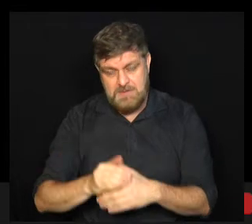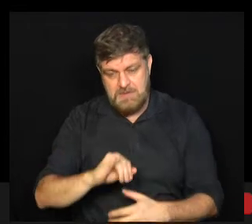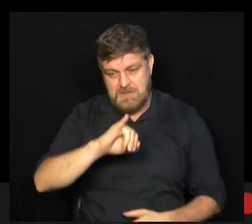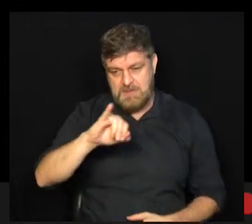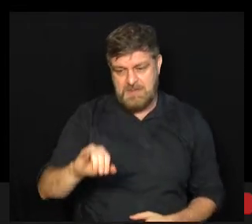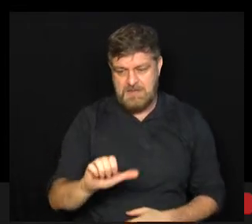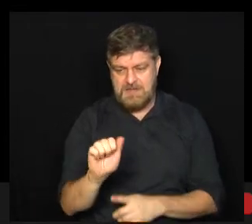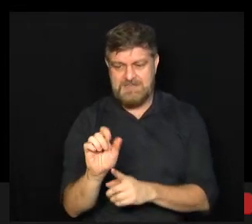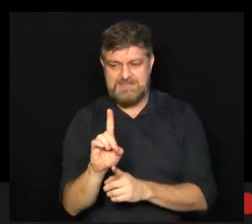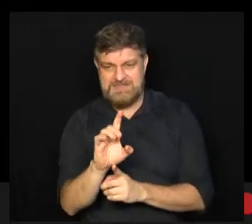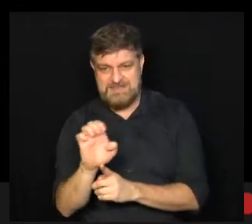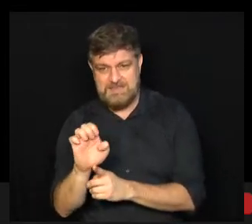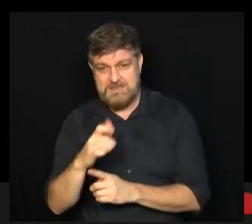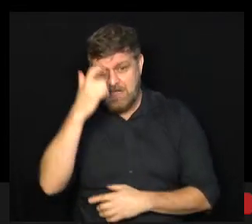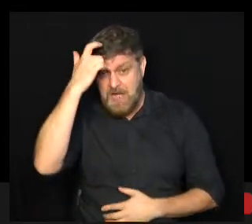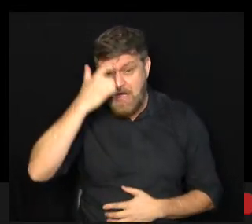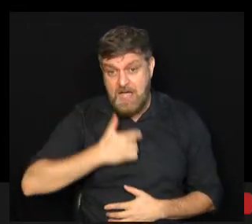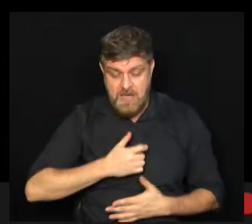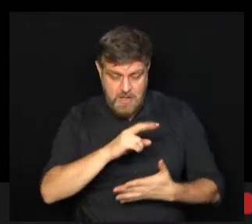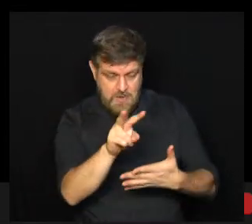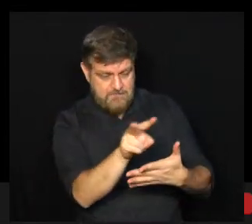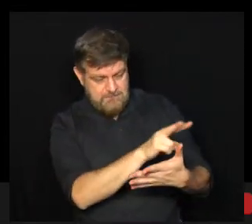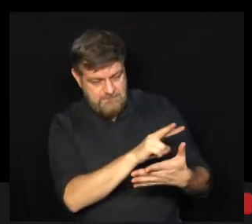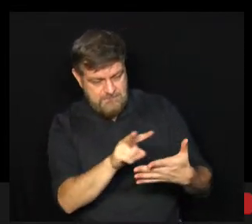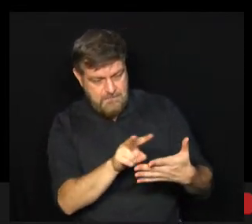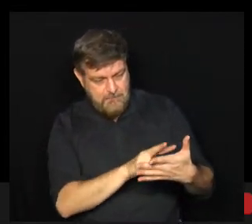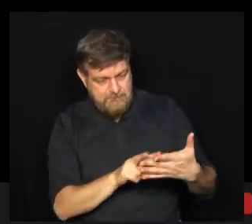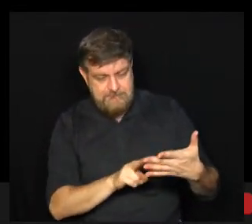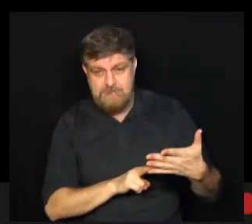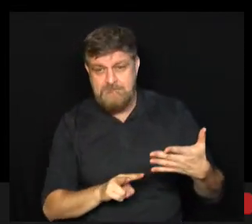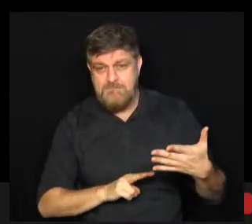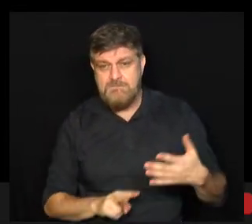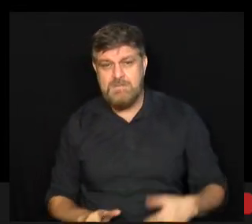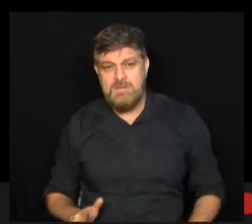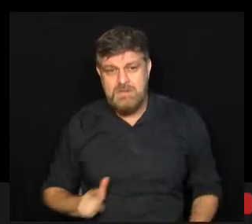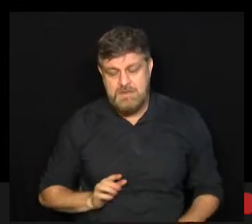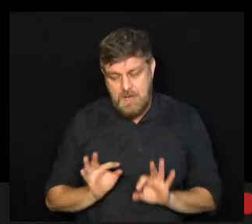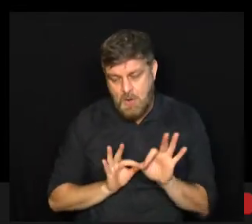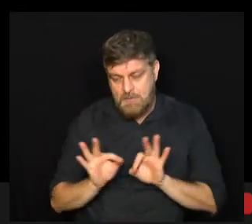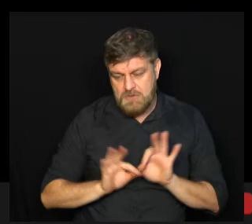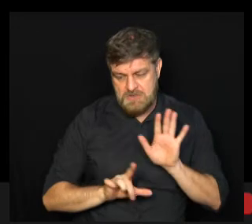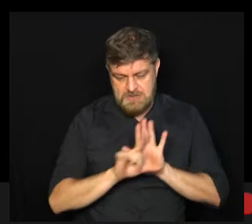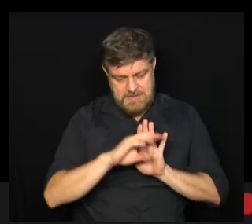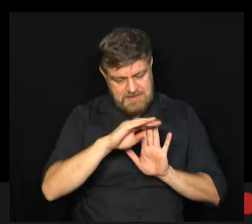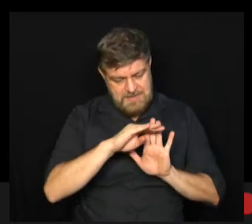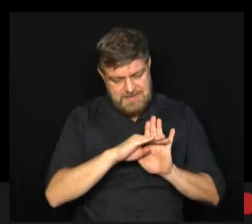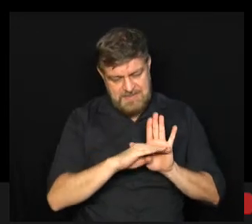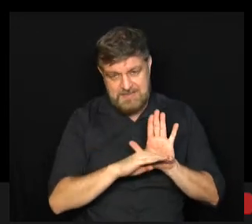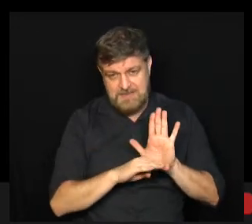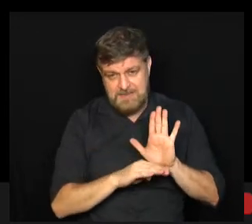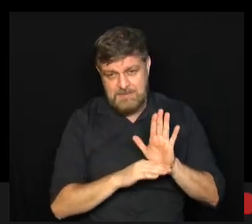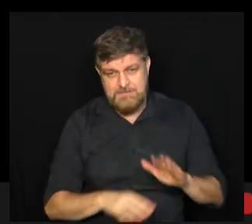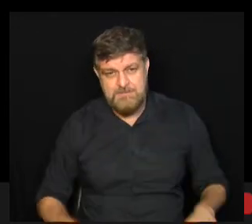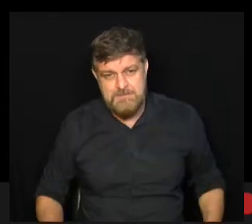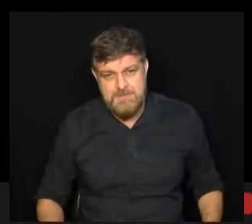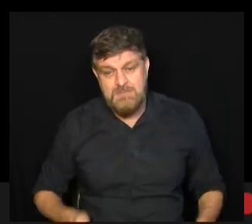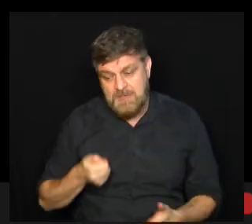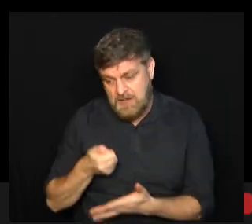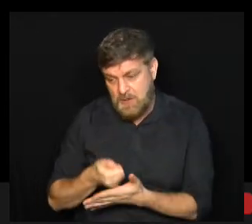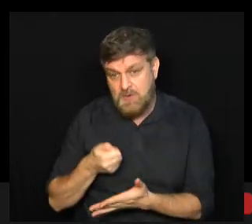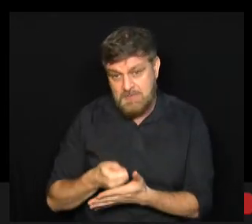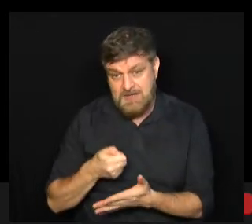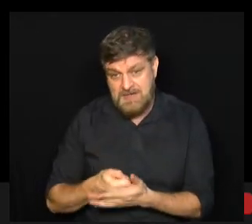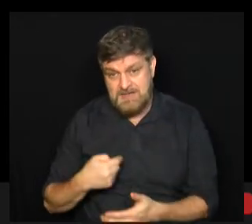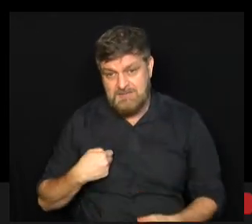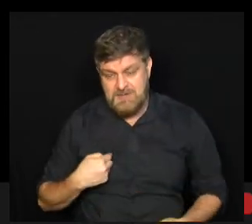Eu vou estar lendo agora o projeto de lei, né? A gente é obrigado a ler e eu vou